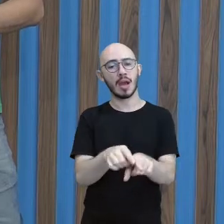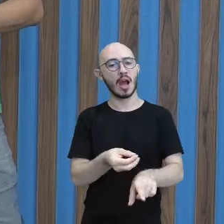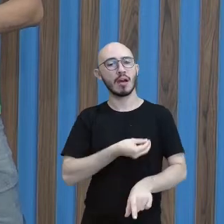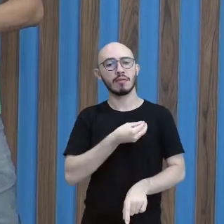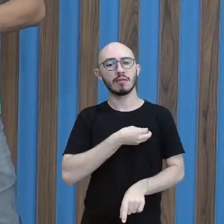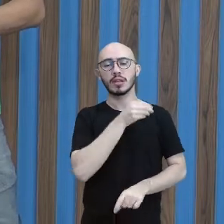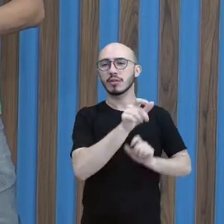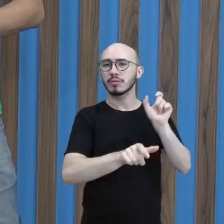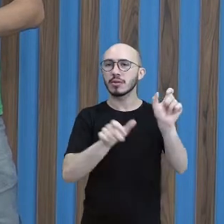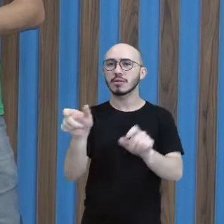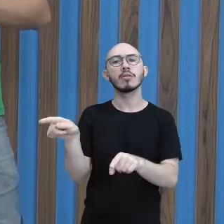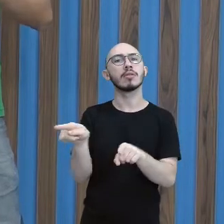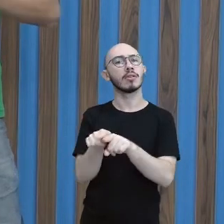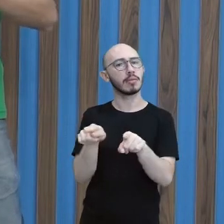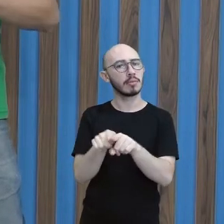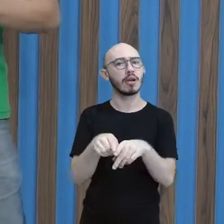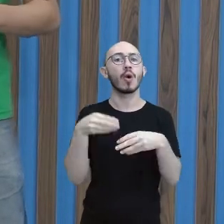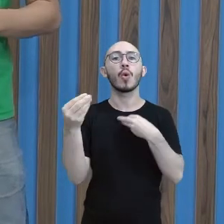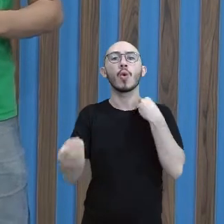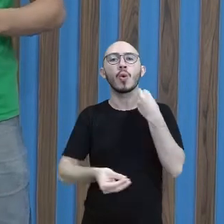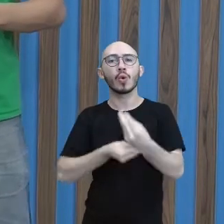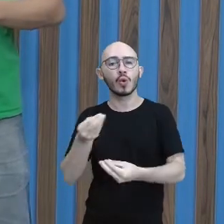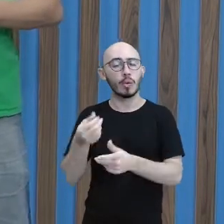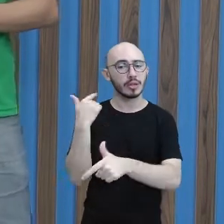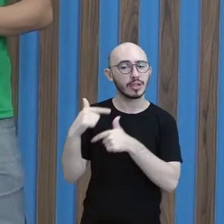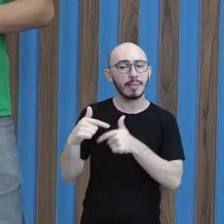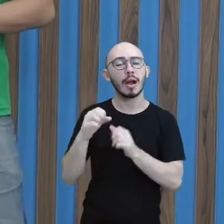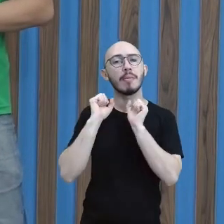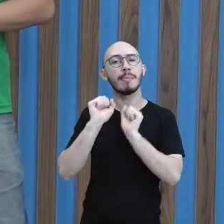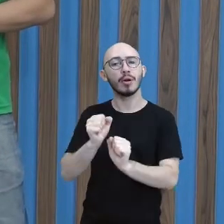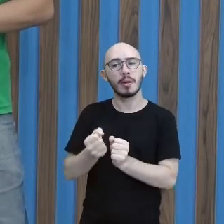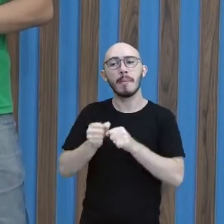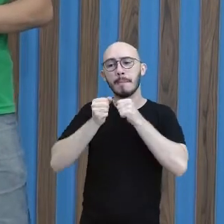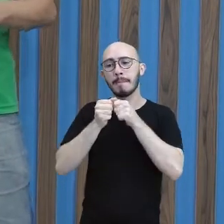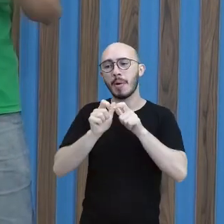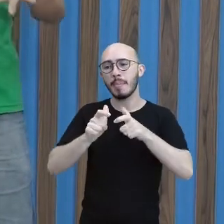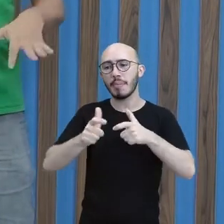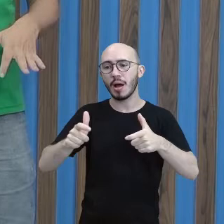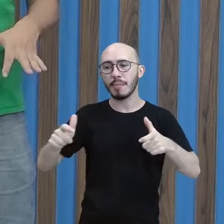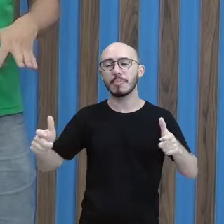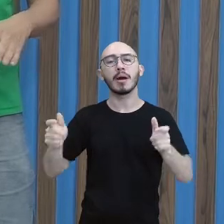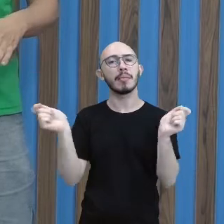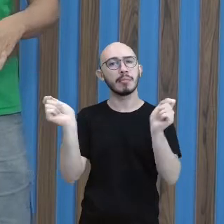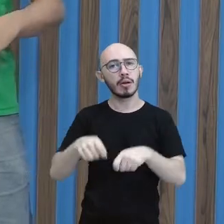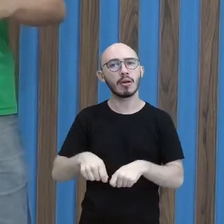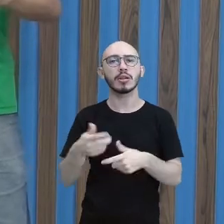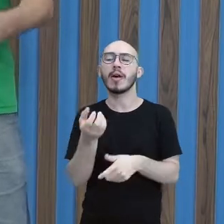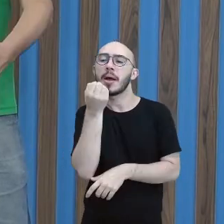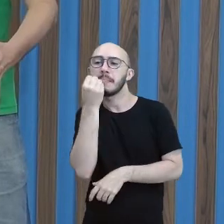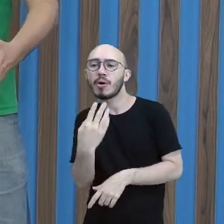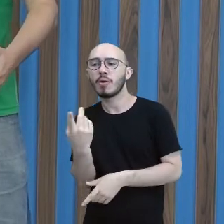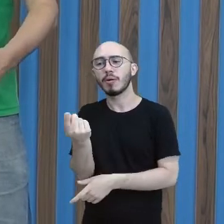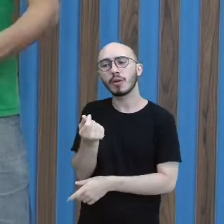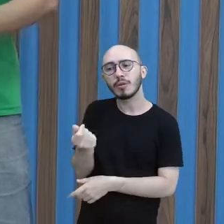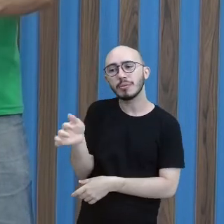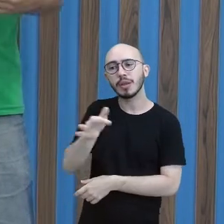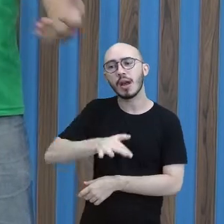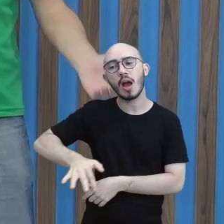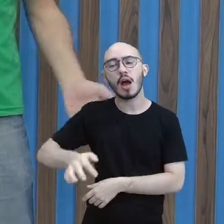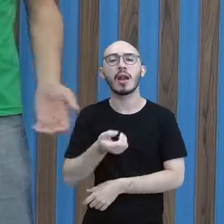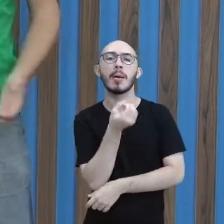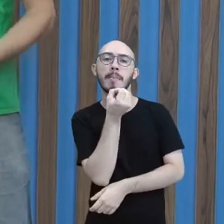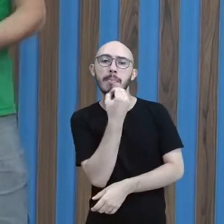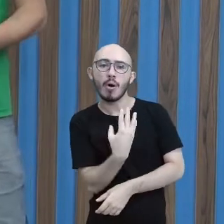pensar nos empregos que podem gerar. Então, ou seja, é bom para a economia, é bom para a vida das pessoas e, é